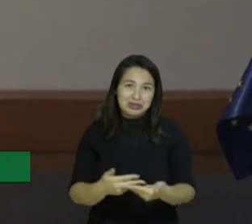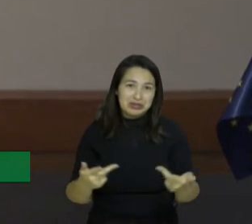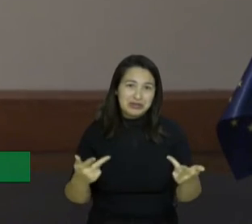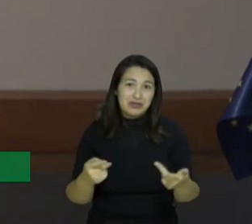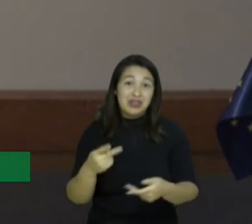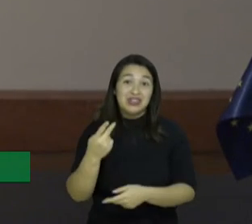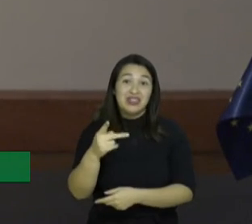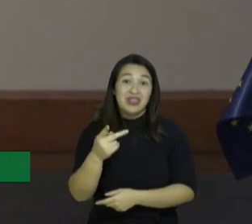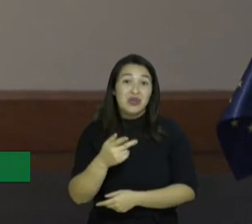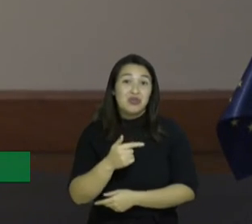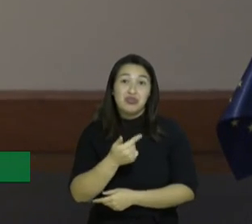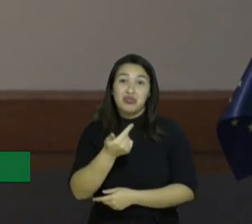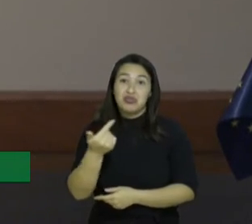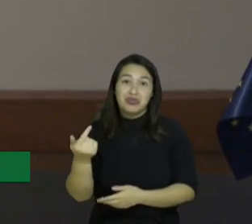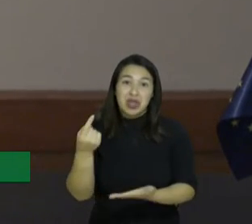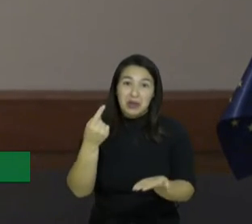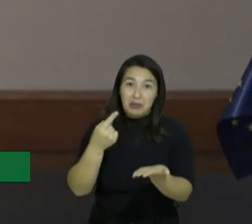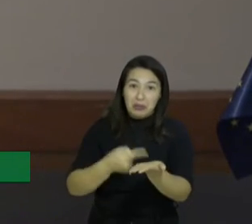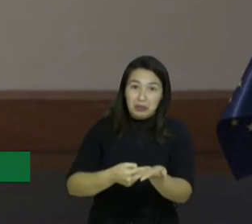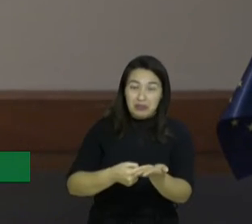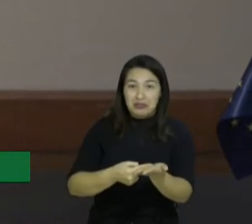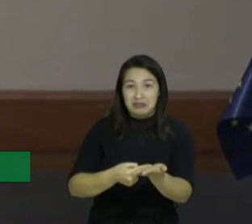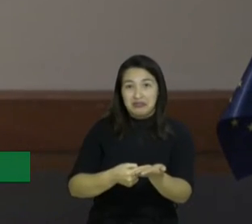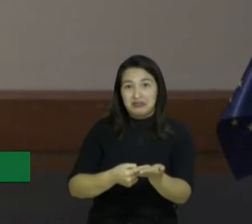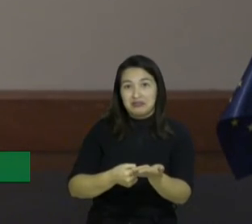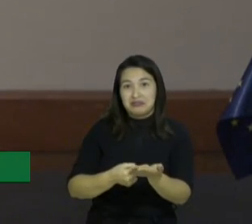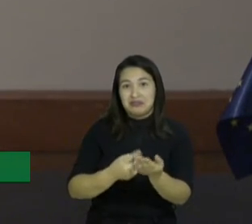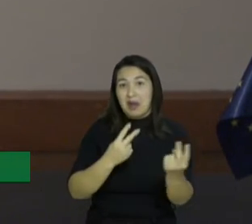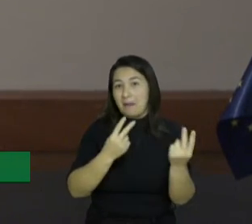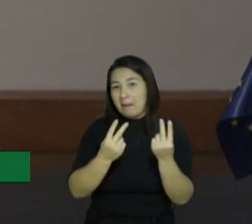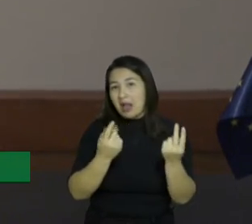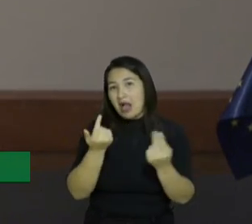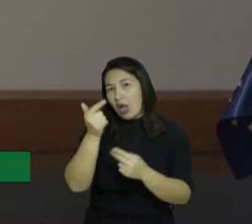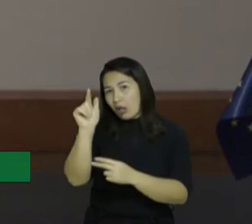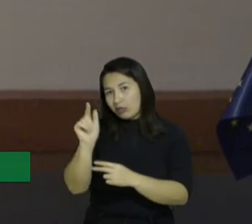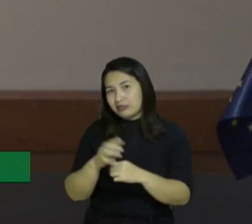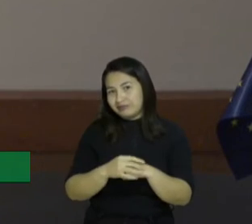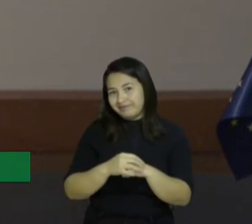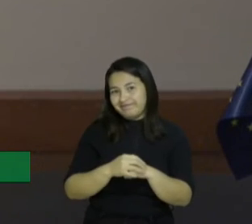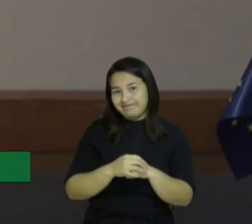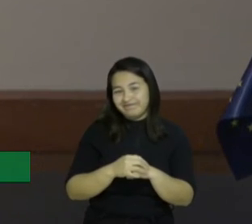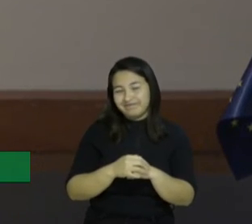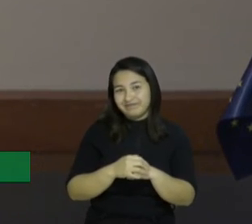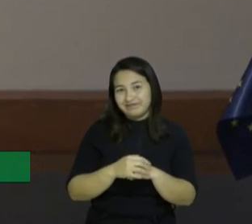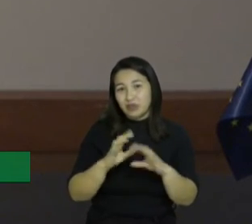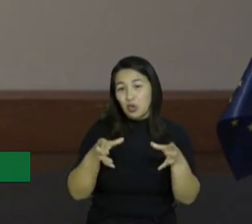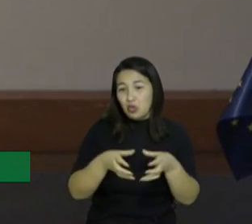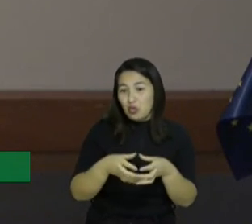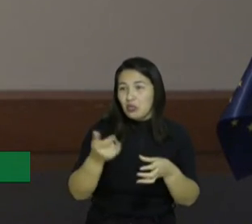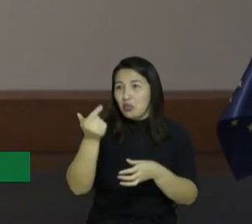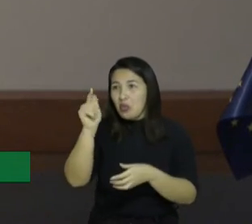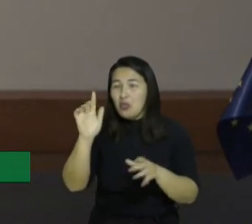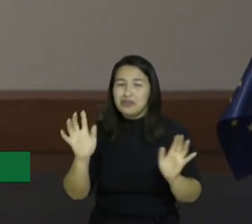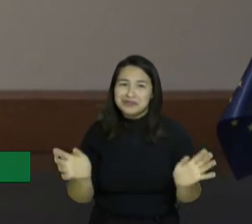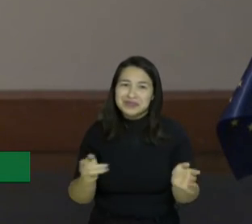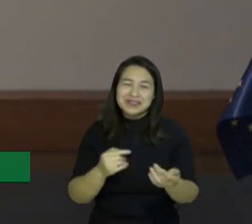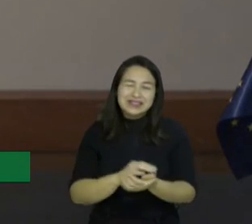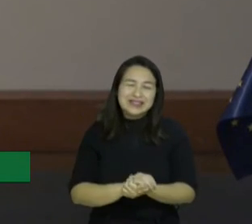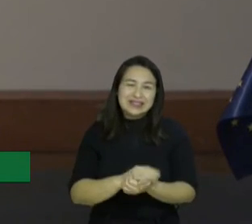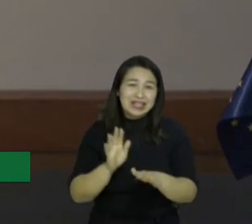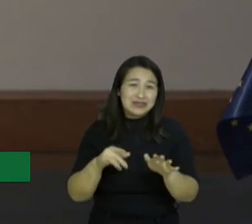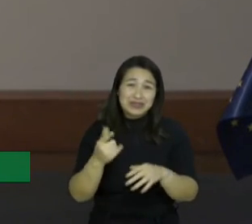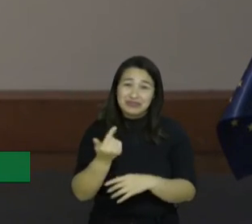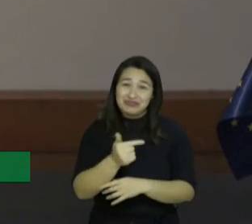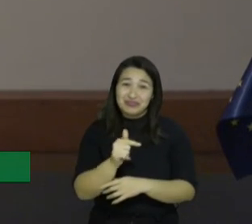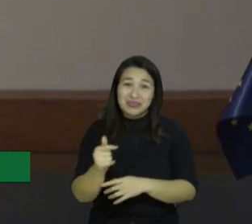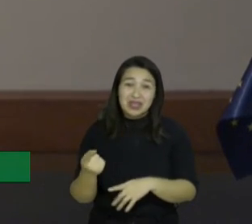tem tantos acordos bilaterais ou com o grupo como um todo com o bloco como um todo e para